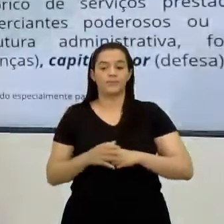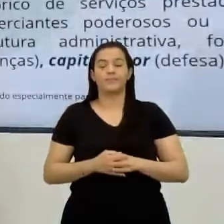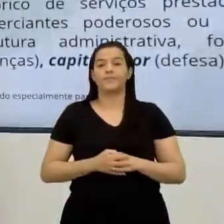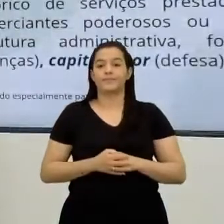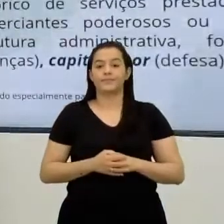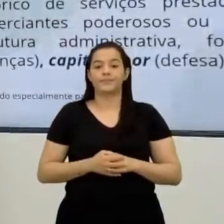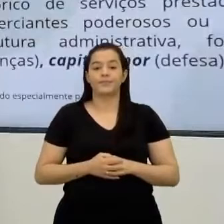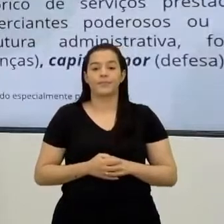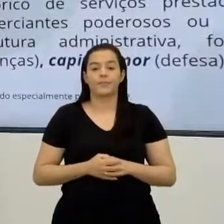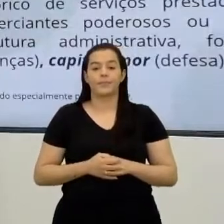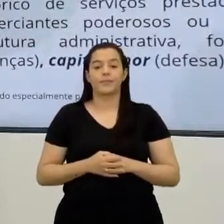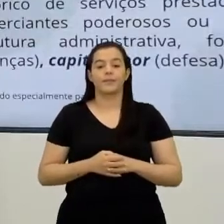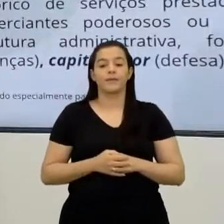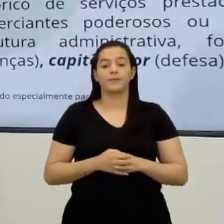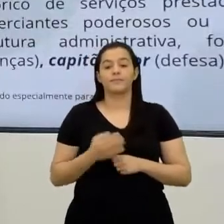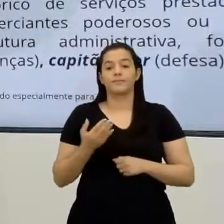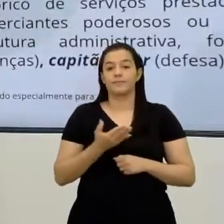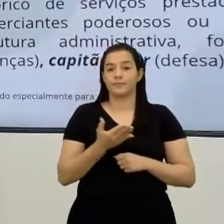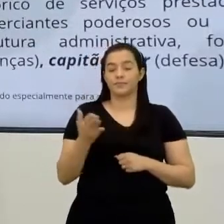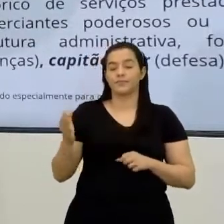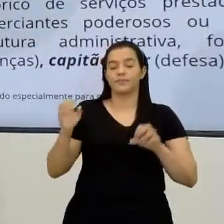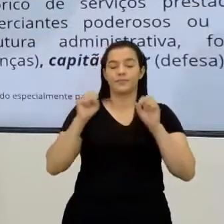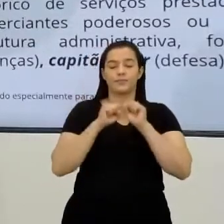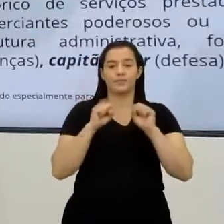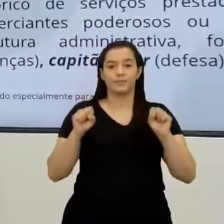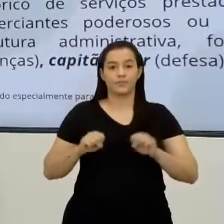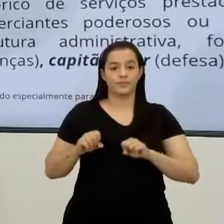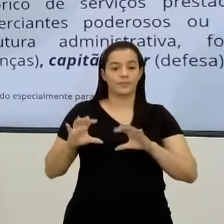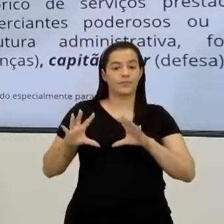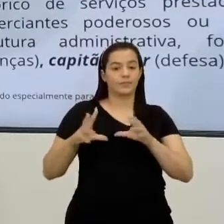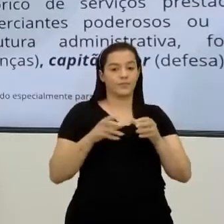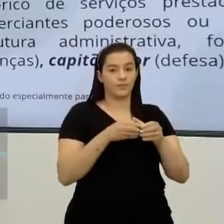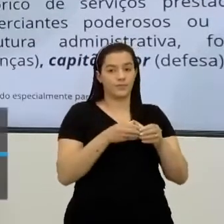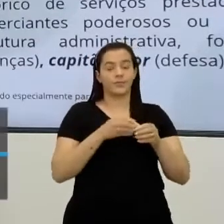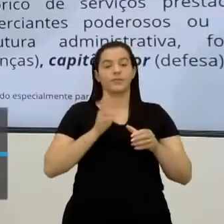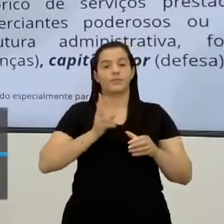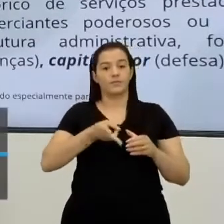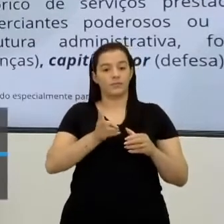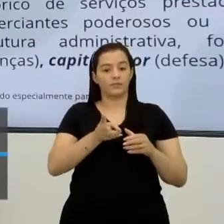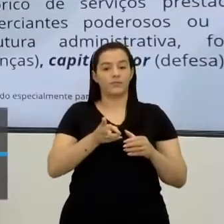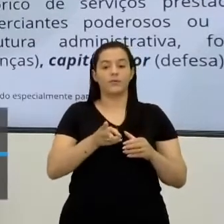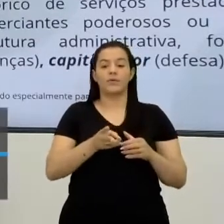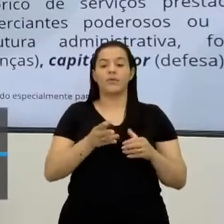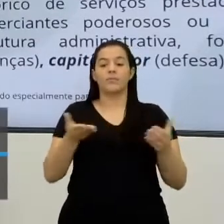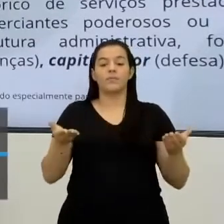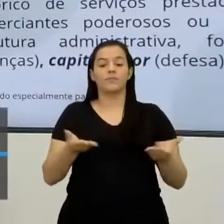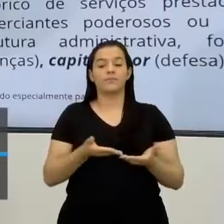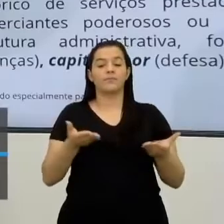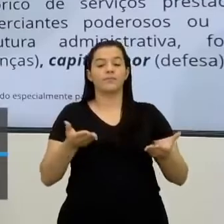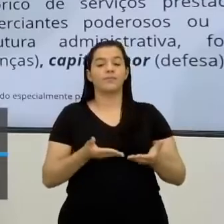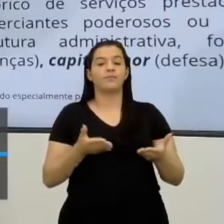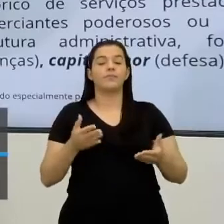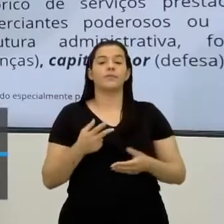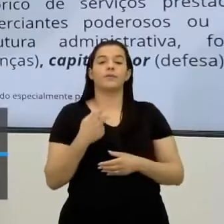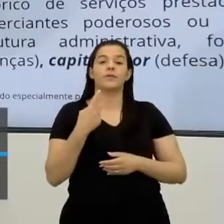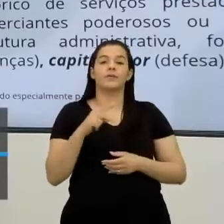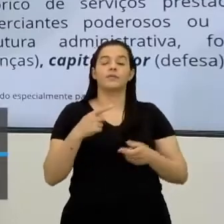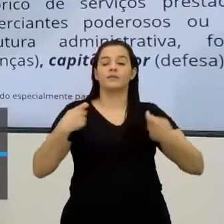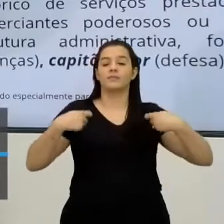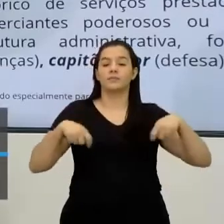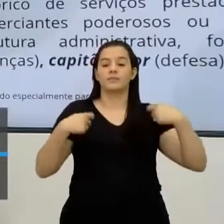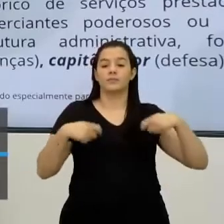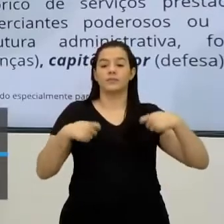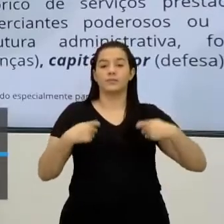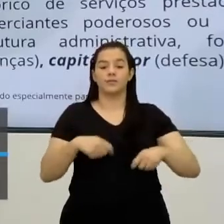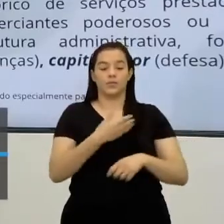só, sétimo ano, o sistema de capitanias hereditárias permanece. Só que agora eles estão subordinados a